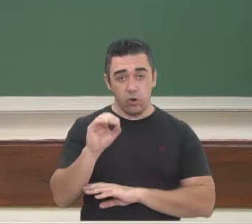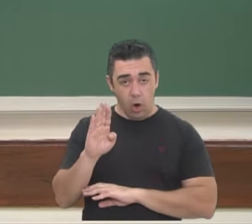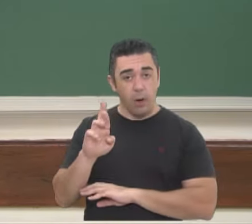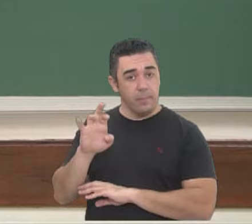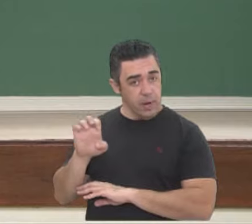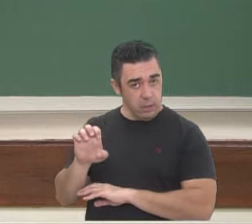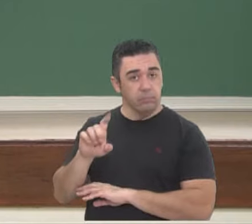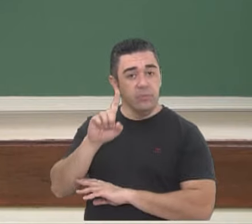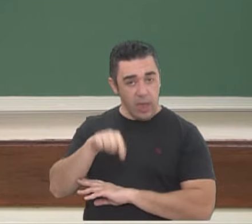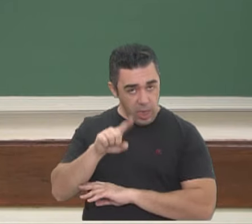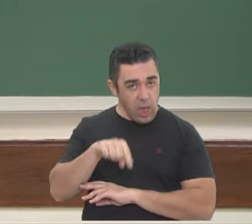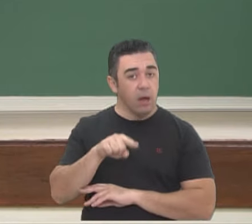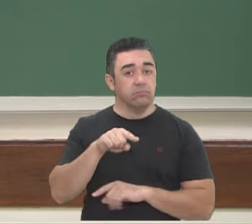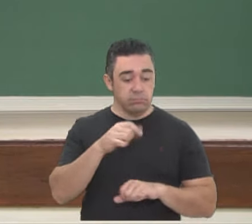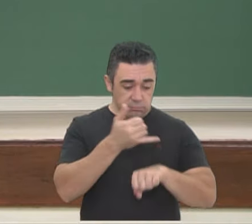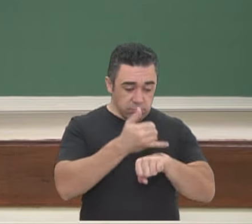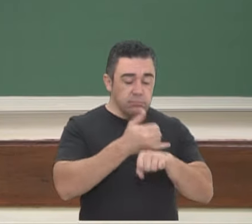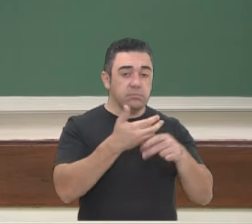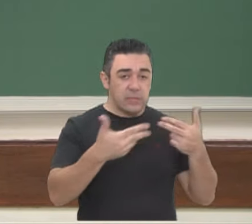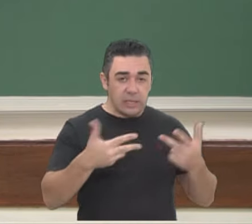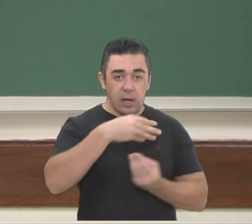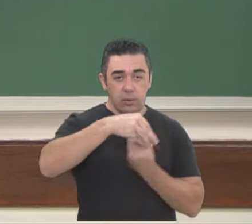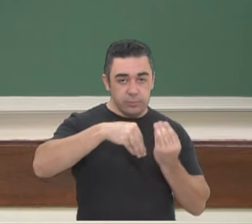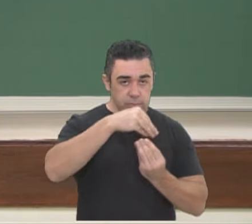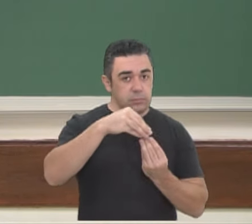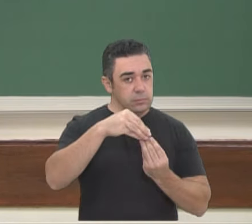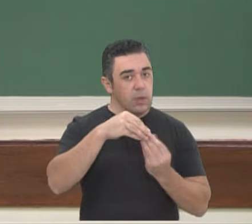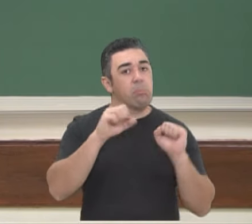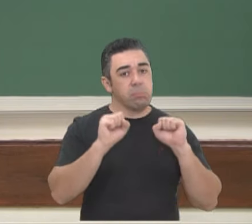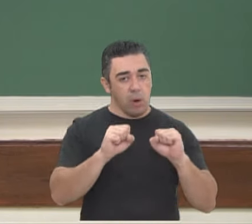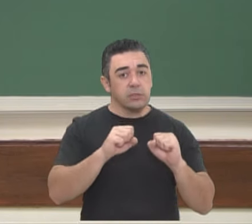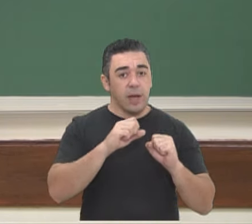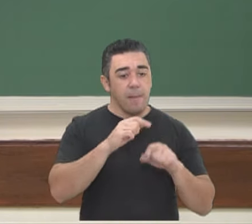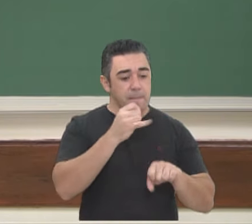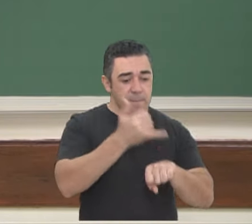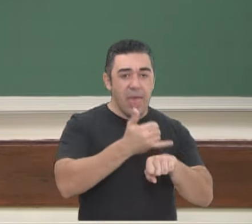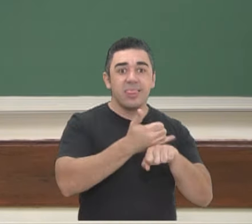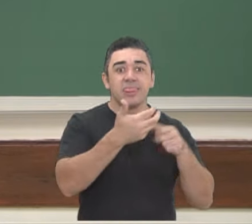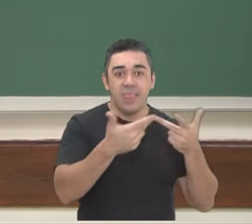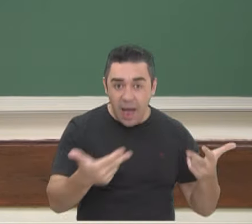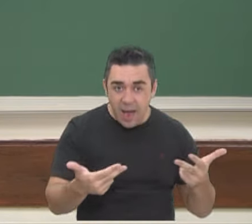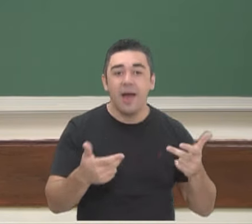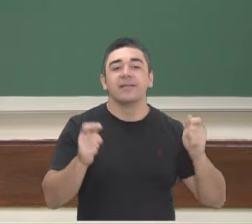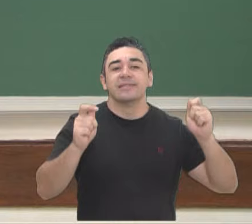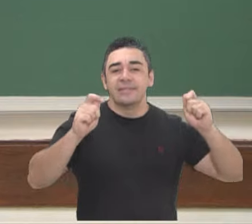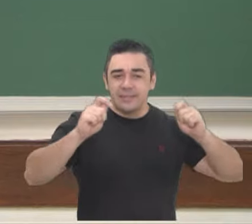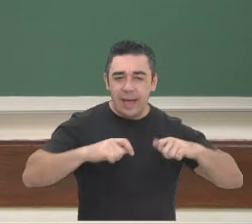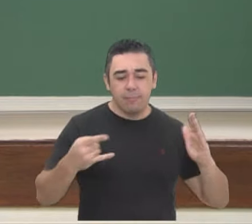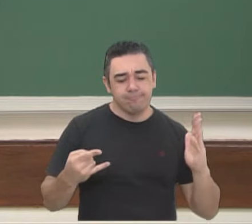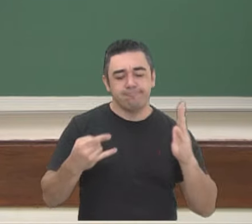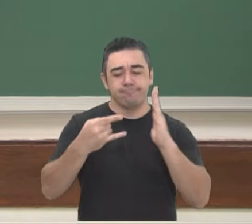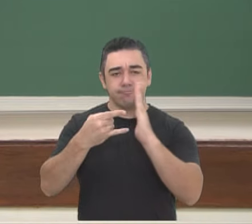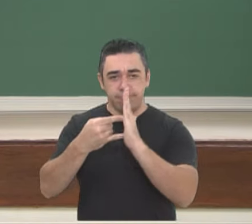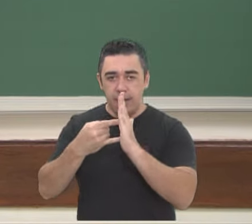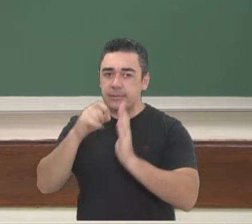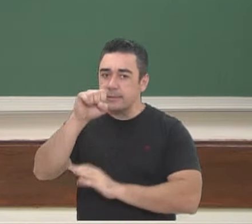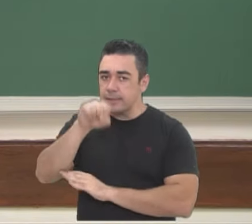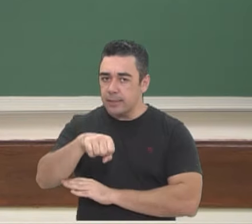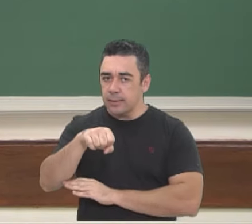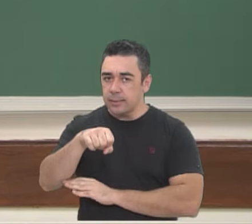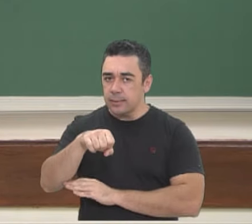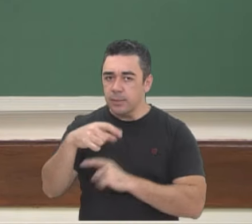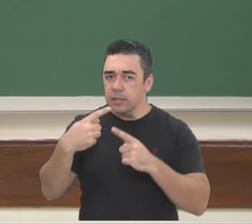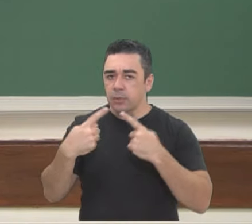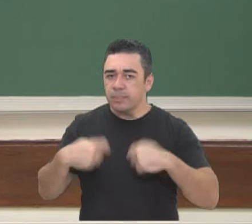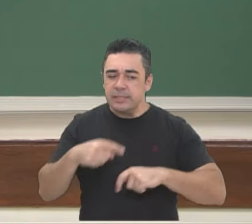uma liga metálica é uma mistura de metais então qualquer metal vai ser atraído pelo ímã sim né mas não